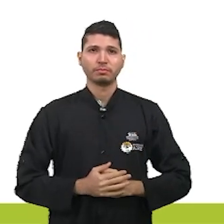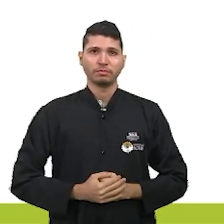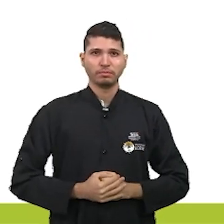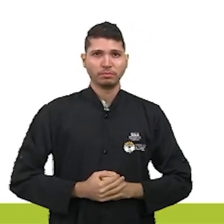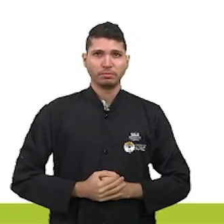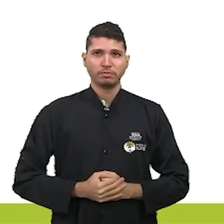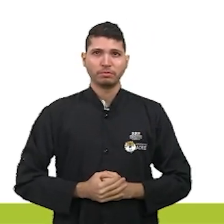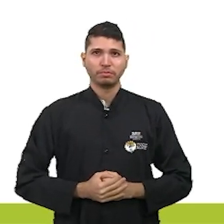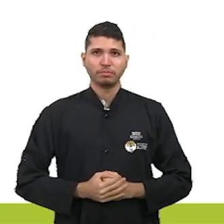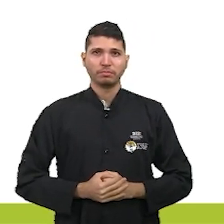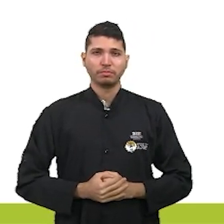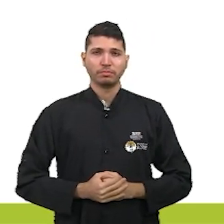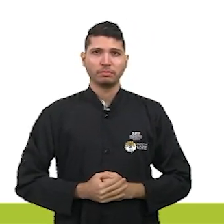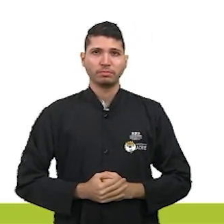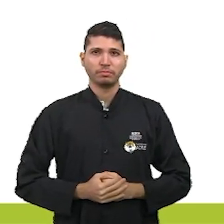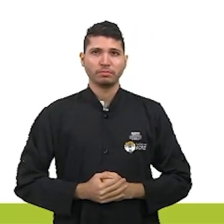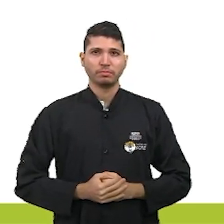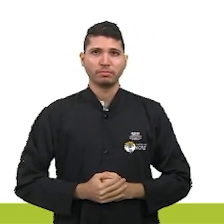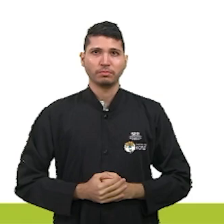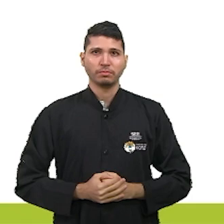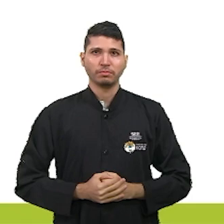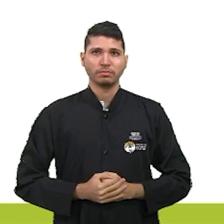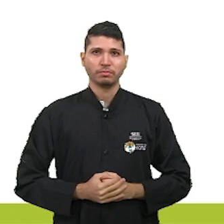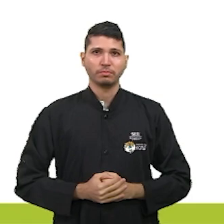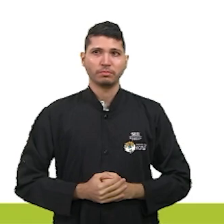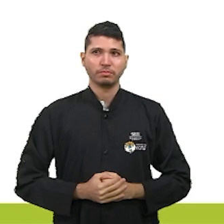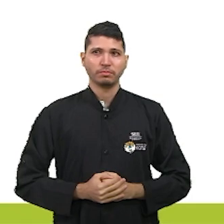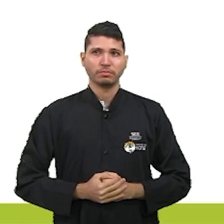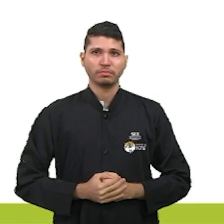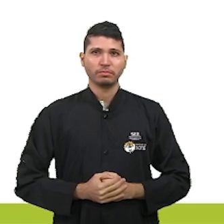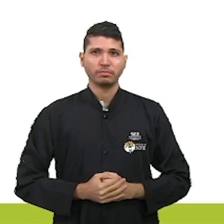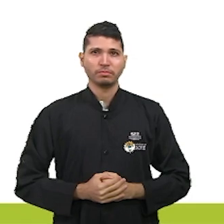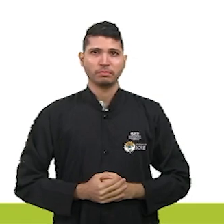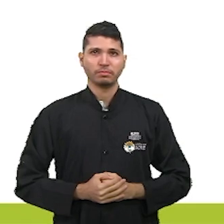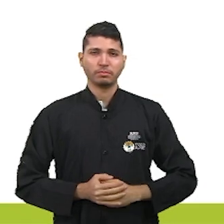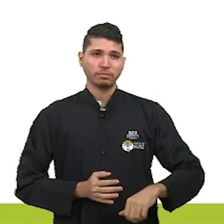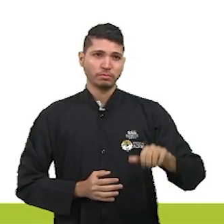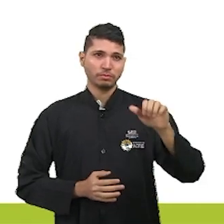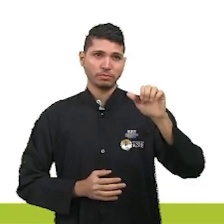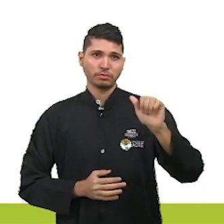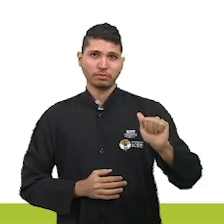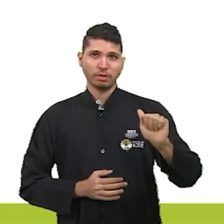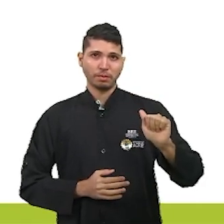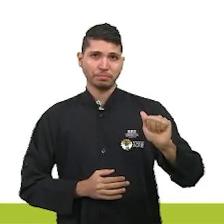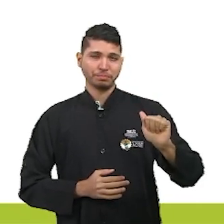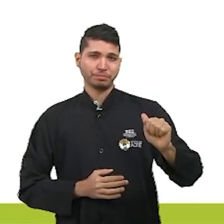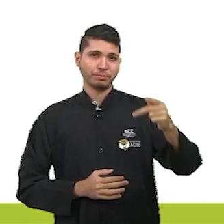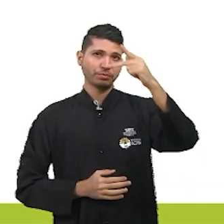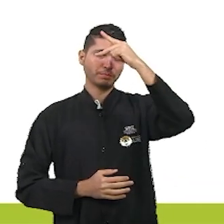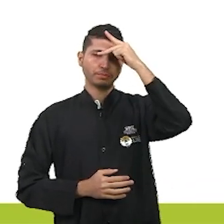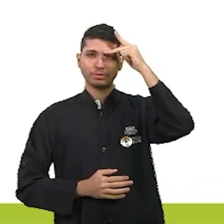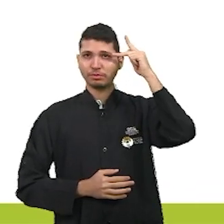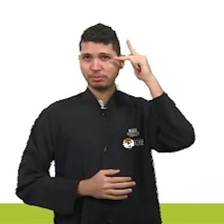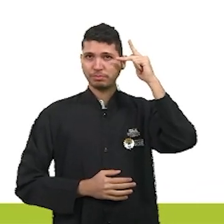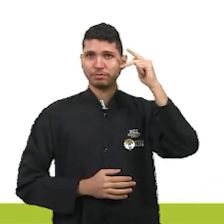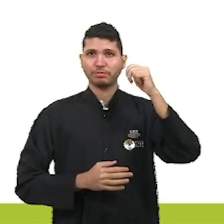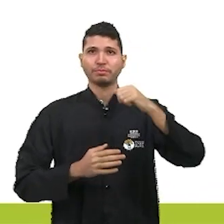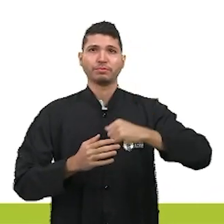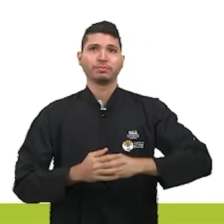Digamos que a primeira pessoa ocupar a pessoa a ocupar a primeira posição da fila seja a pessoa A.